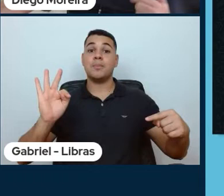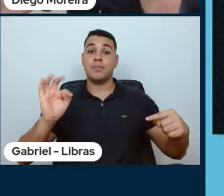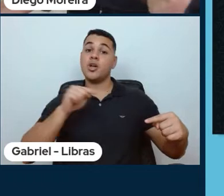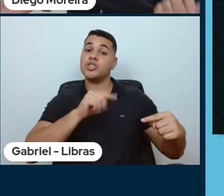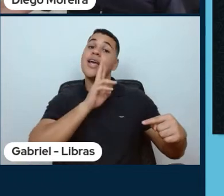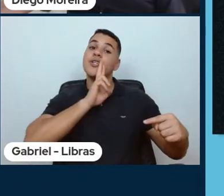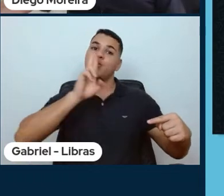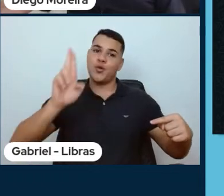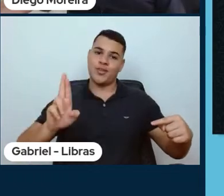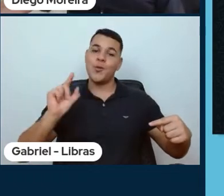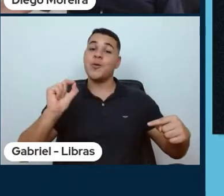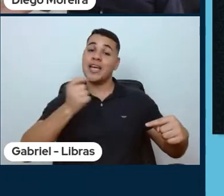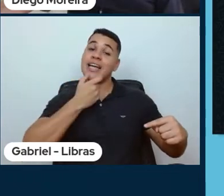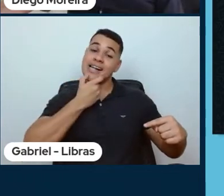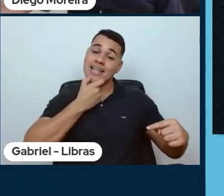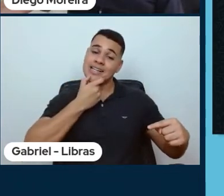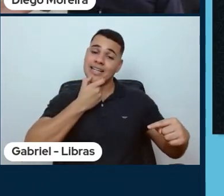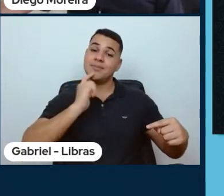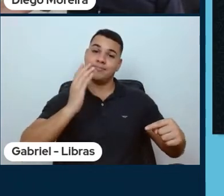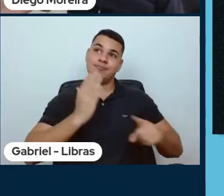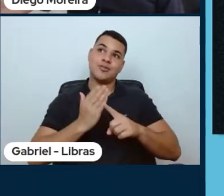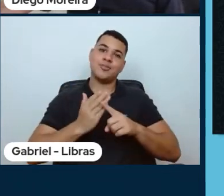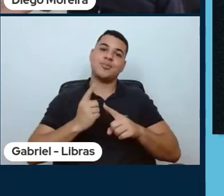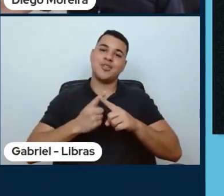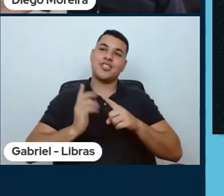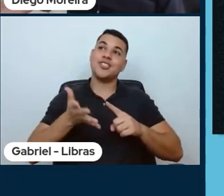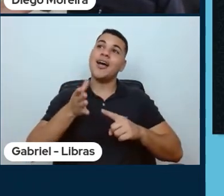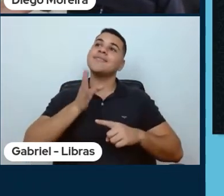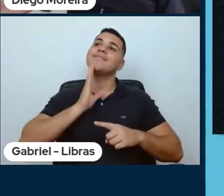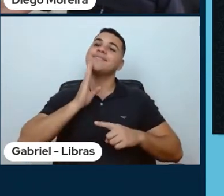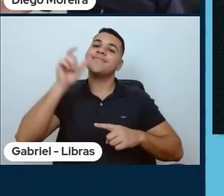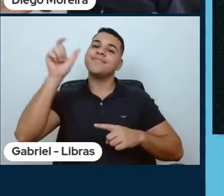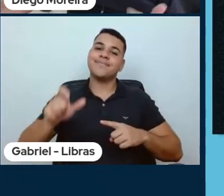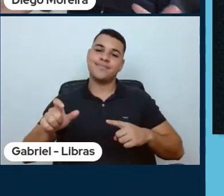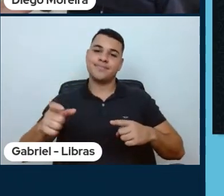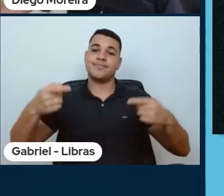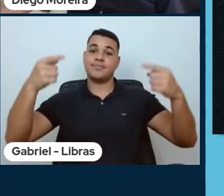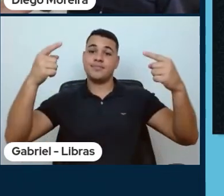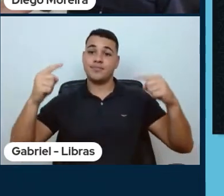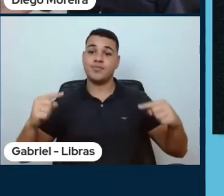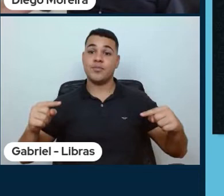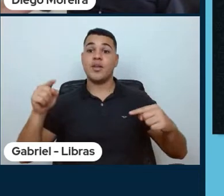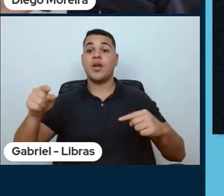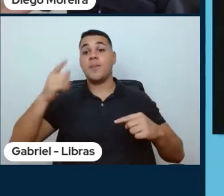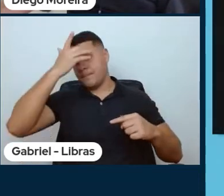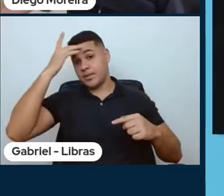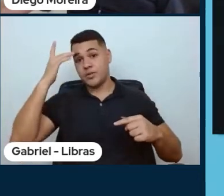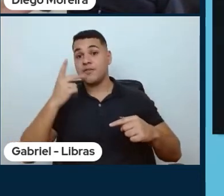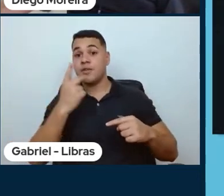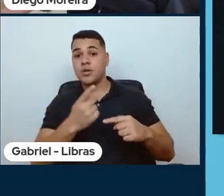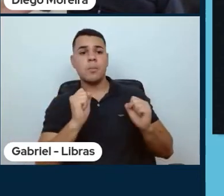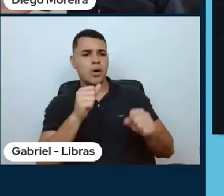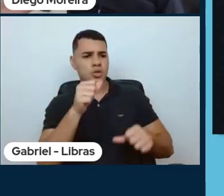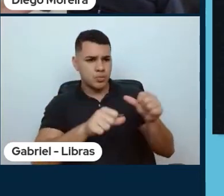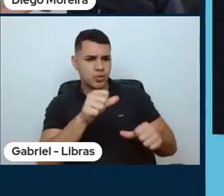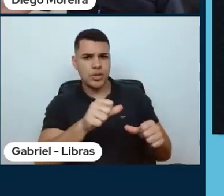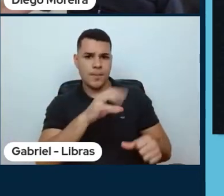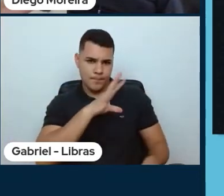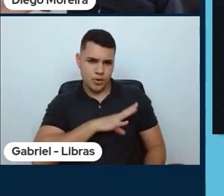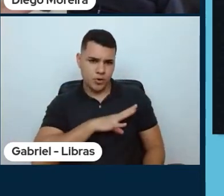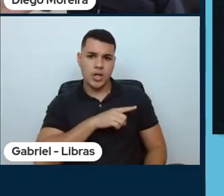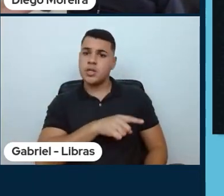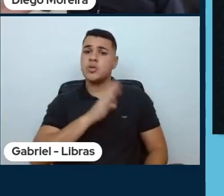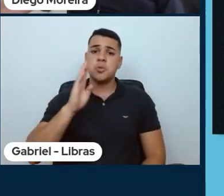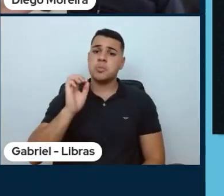inglês, então ele já começou a falar com ele em inglês, né, pediu para trocar para ele em português, em seguida, né, ele pede